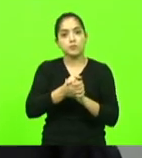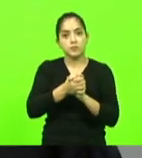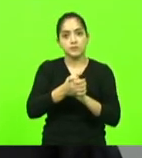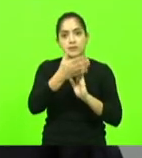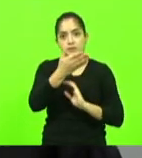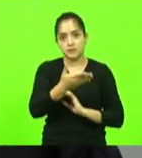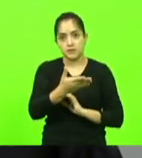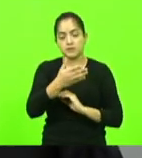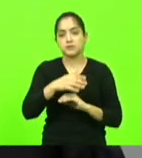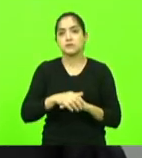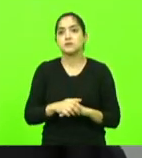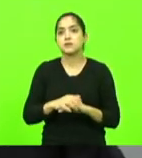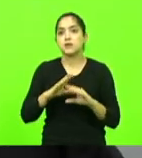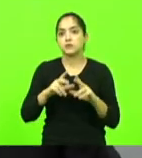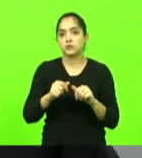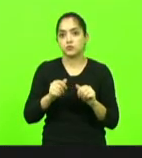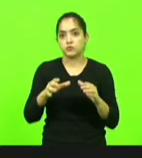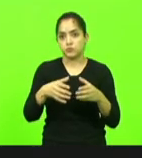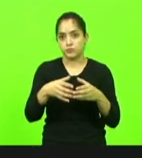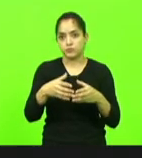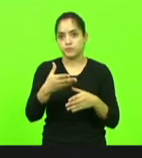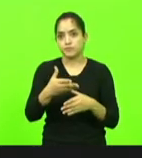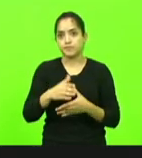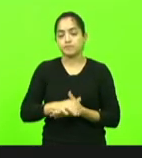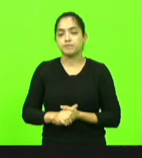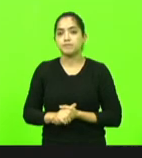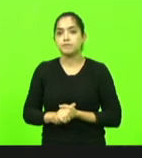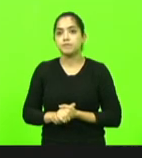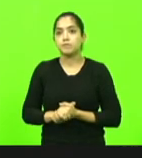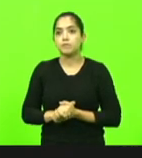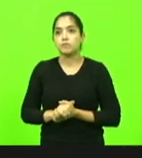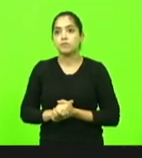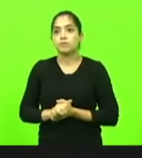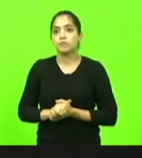deputado, e a todos os membros. Muito obrigado.